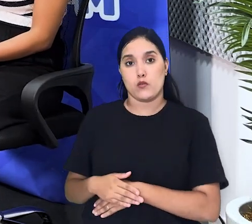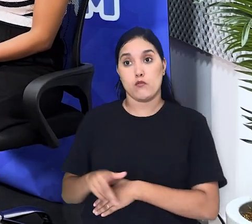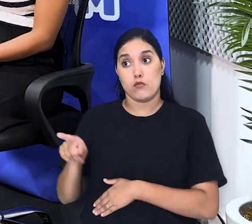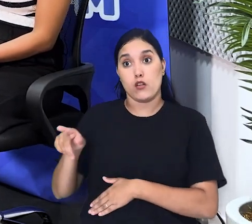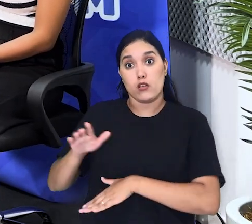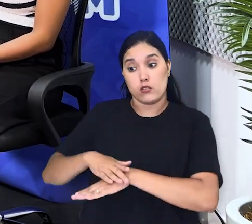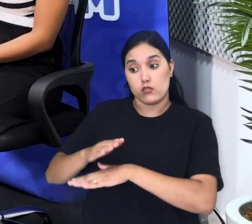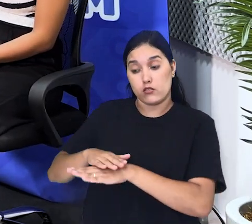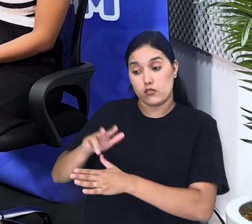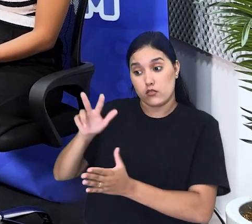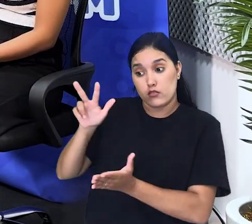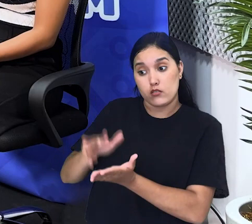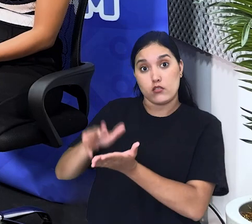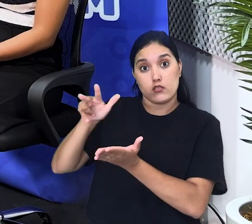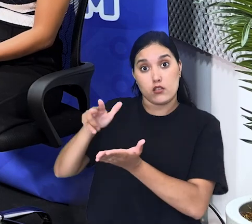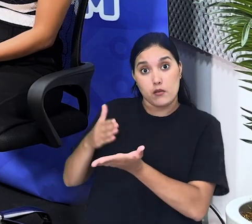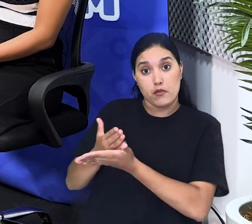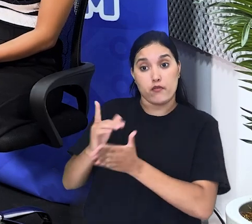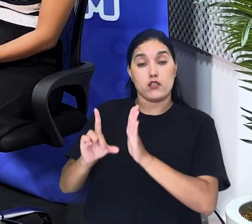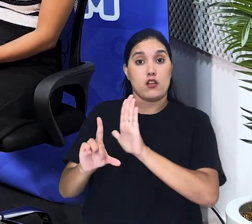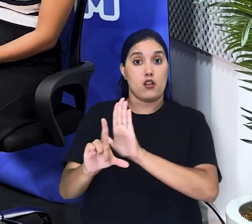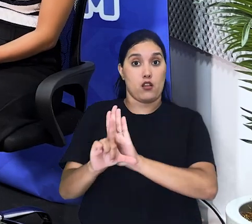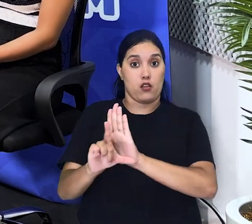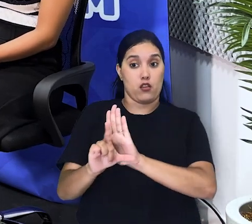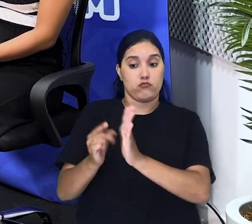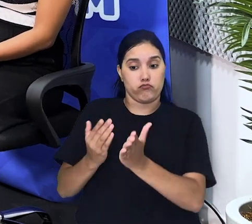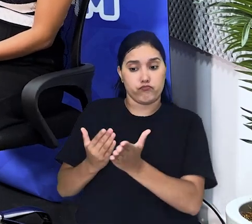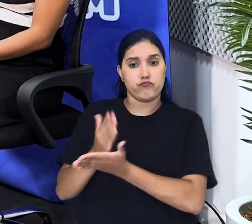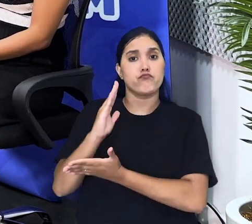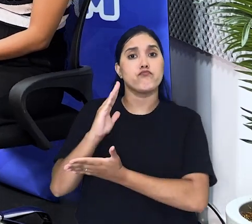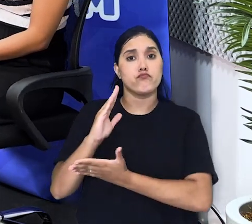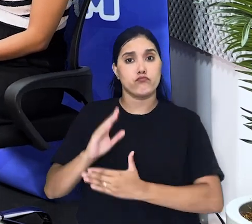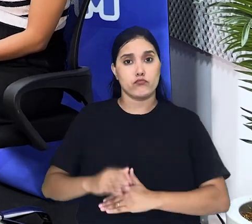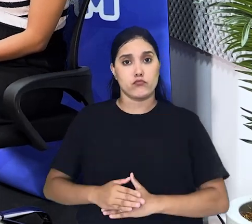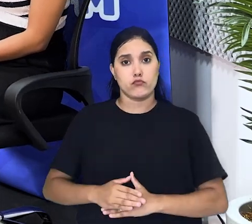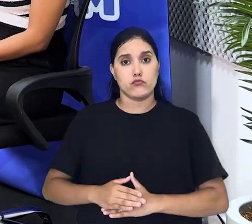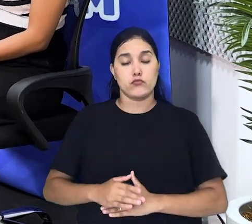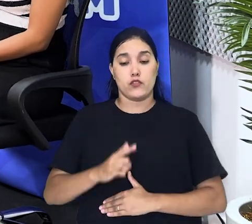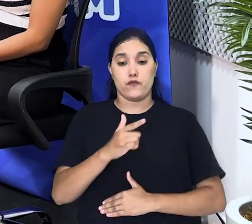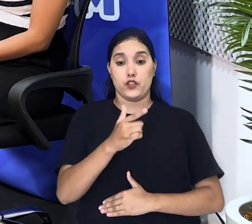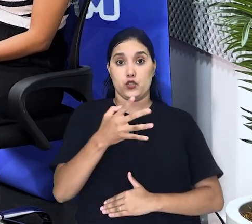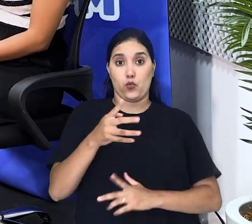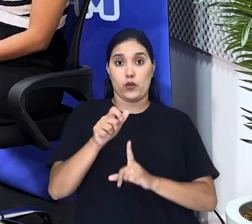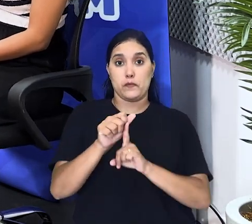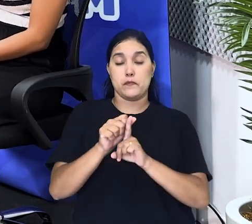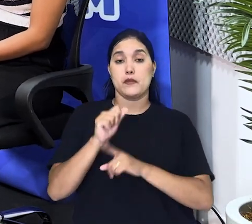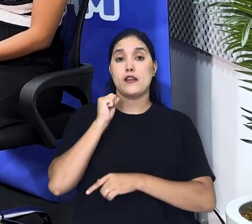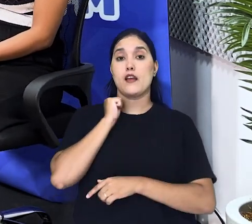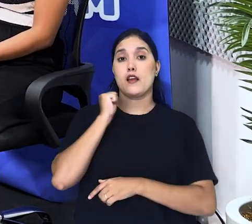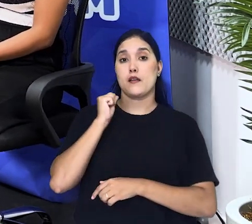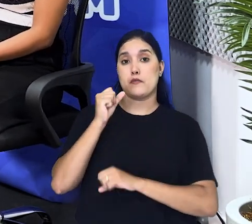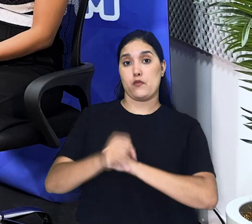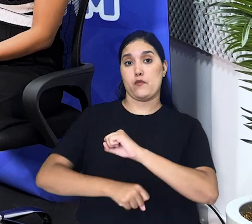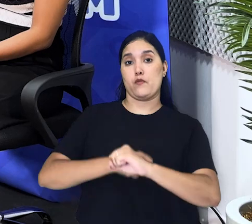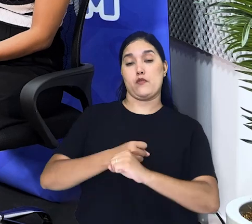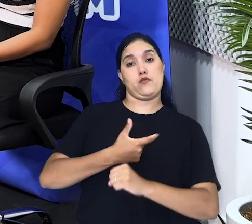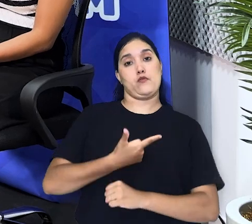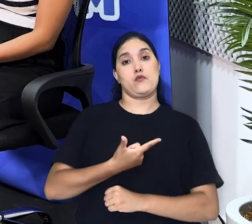ela é uma língua brasileira. Sim. Em outros países não se fala dessa forma. Não. Como seria nos